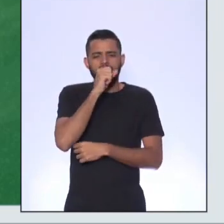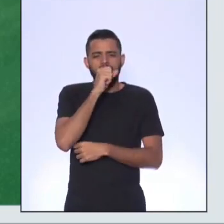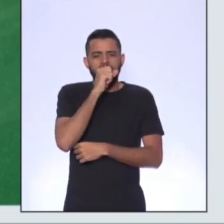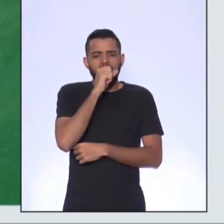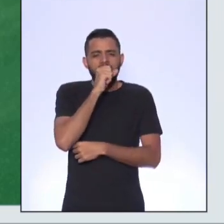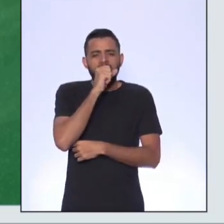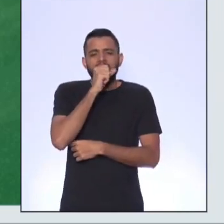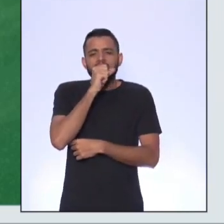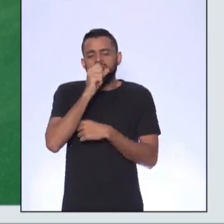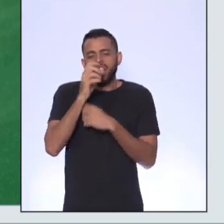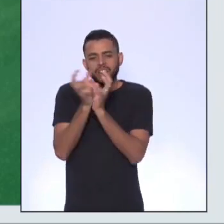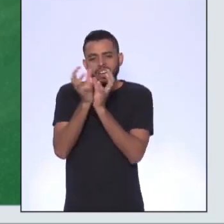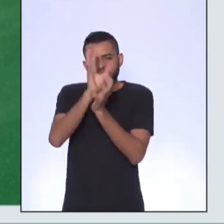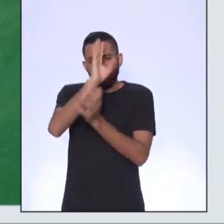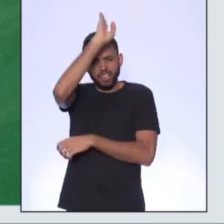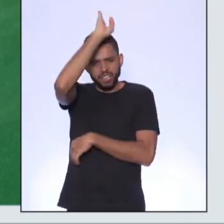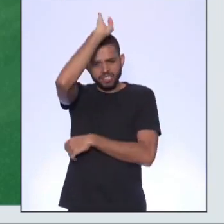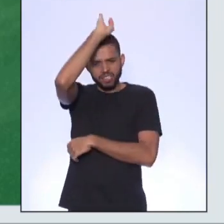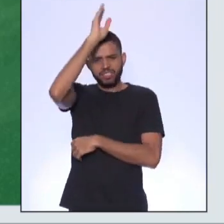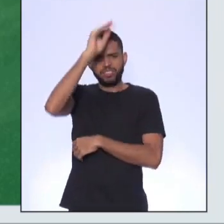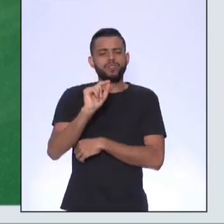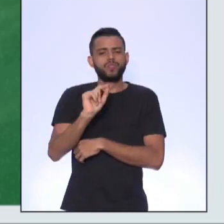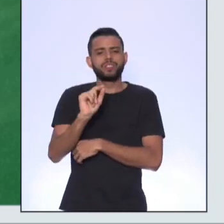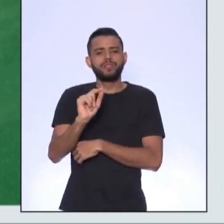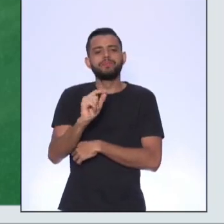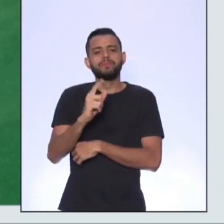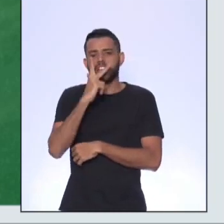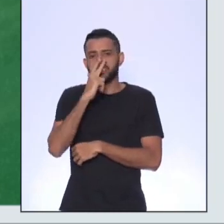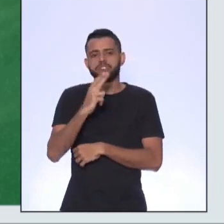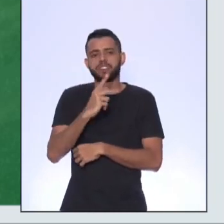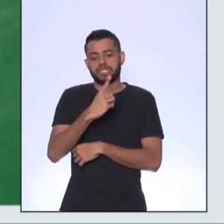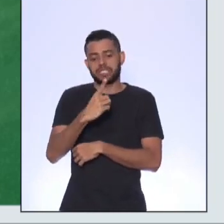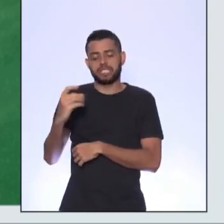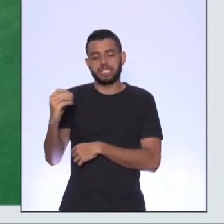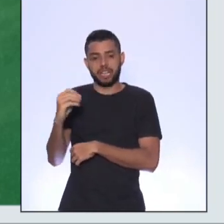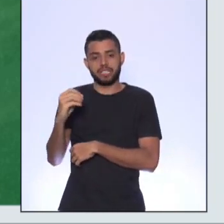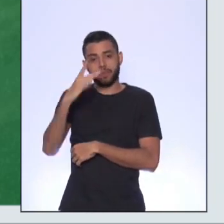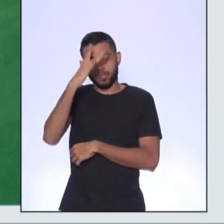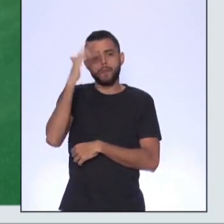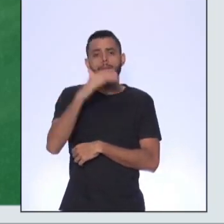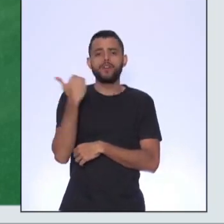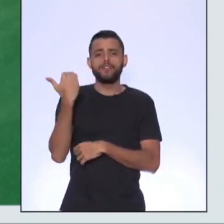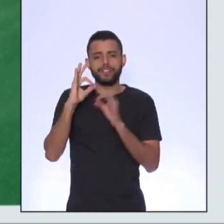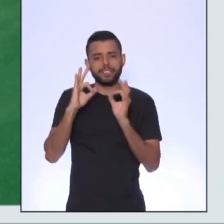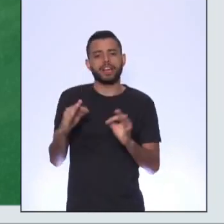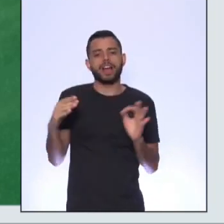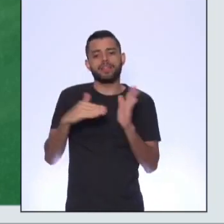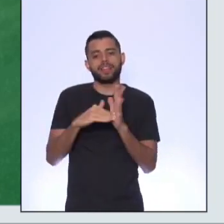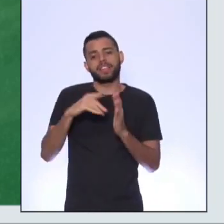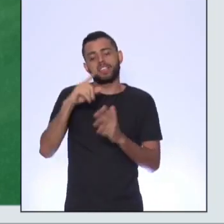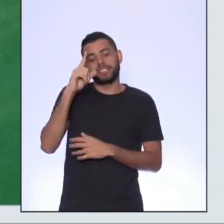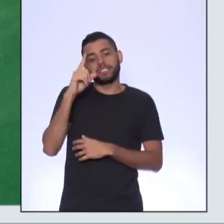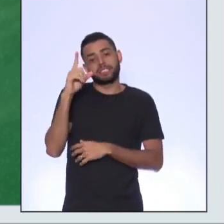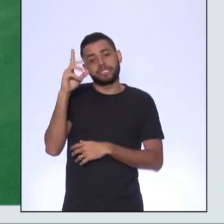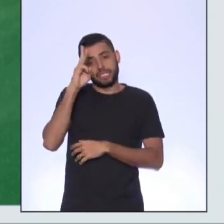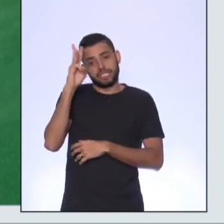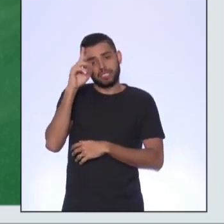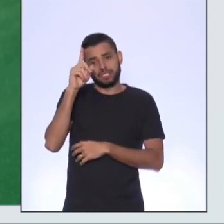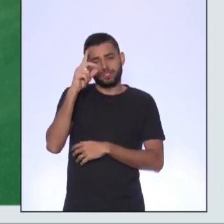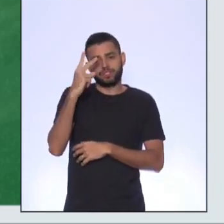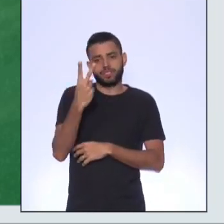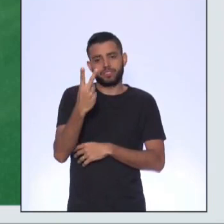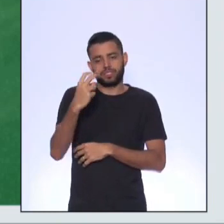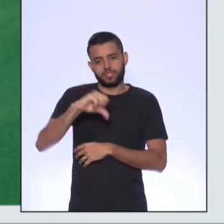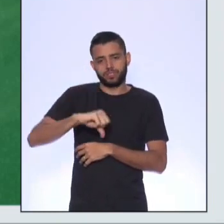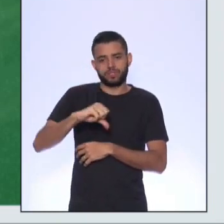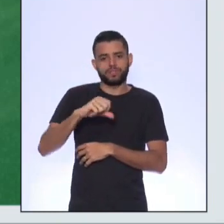Segundo o Corpo de Bombeiros, há ao menos 110 mortos confirmados até esta terça-feira, dia 29. E 71 desses